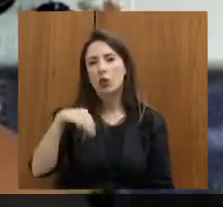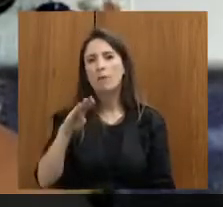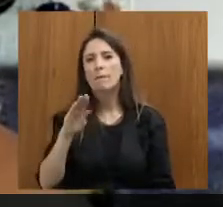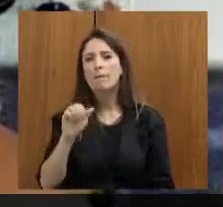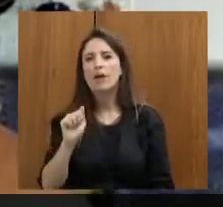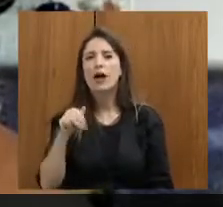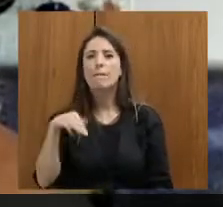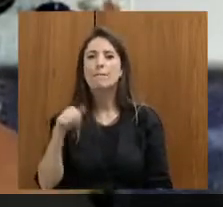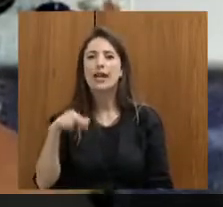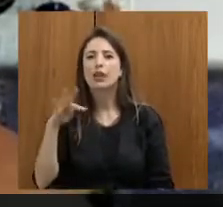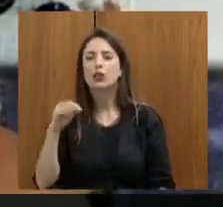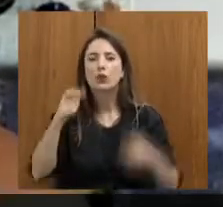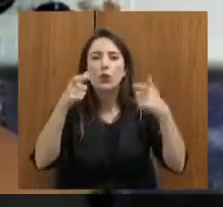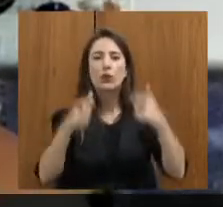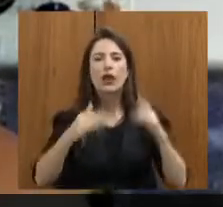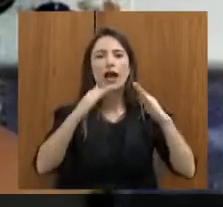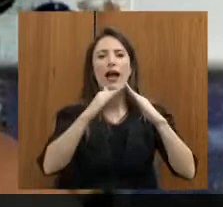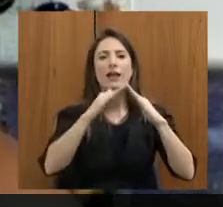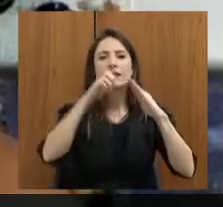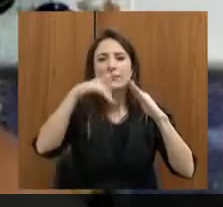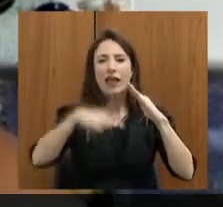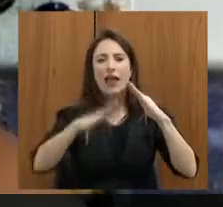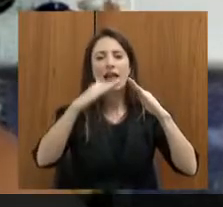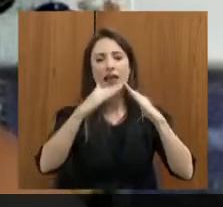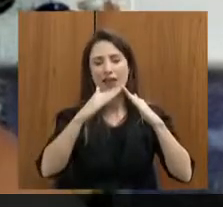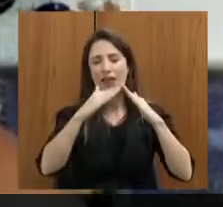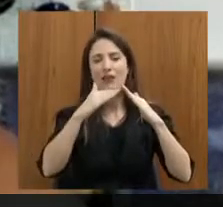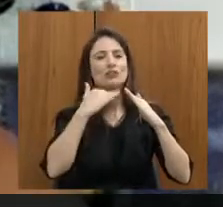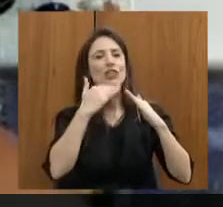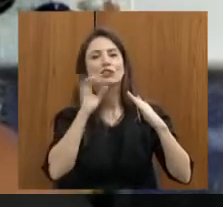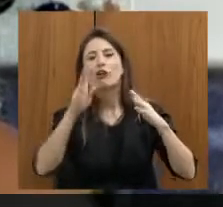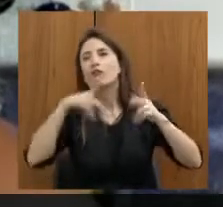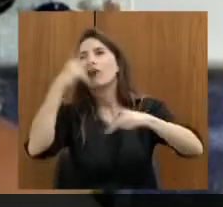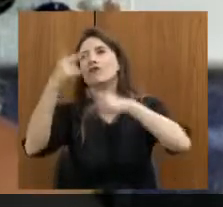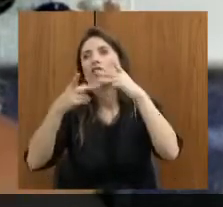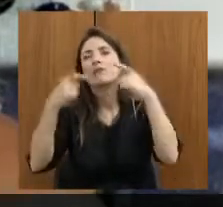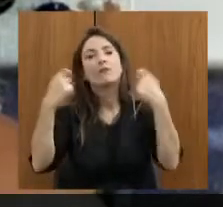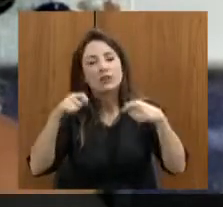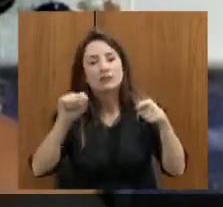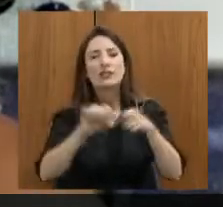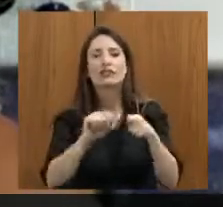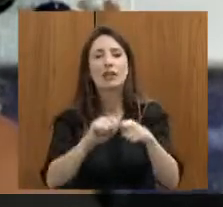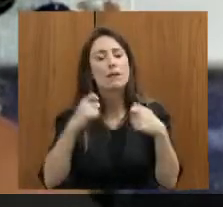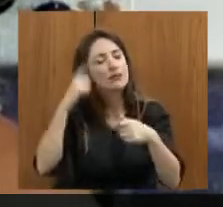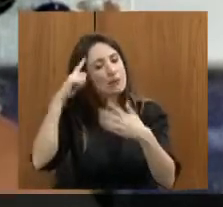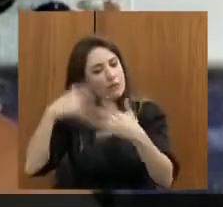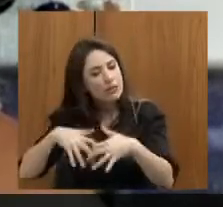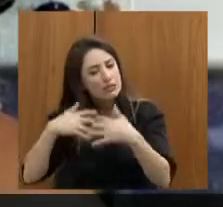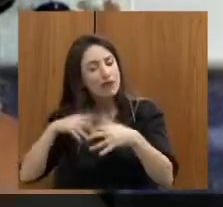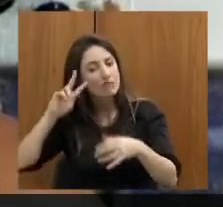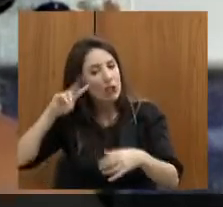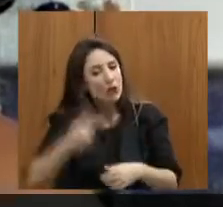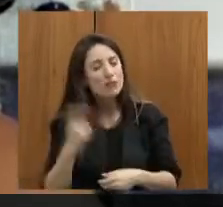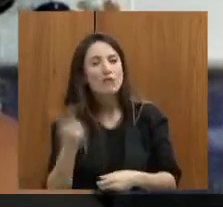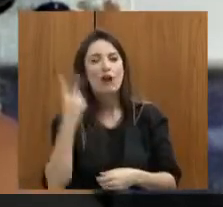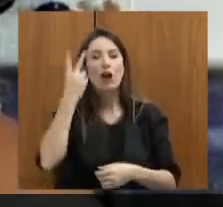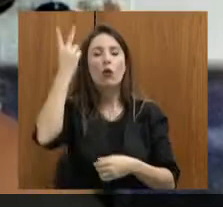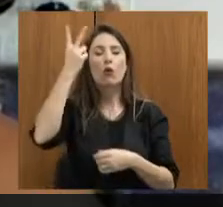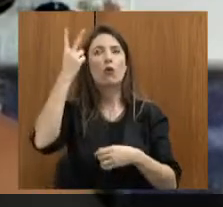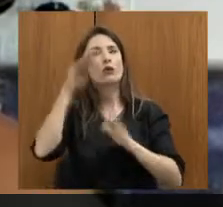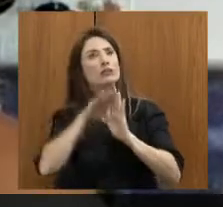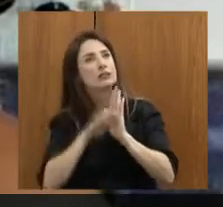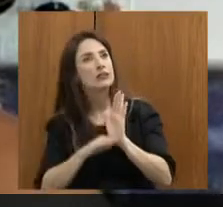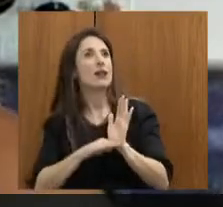quê no hospital garante infância que tentar se encontra instituição repensar seus valores seus critérios tentando onde o racismo